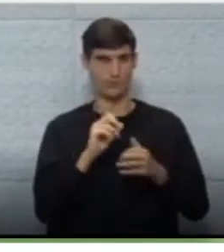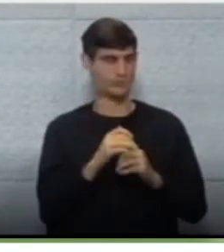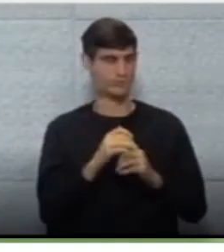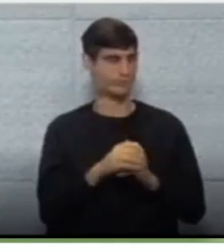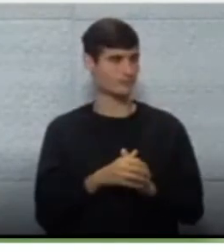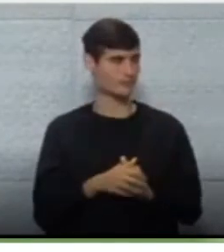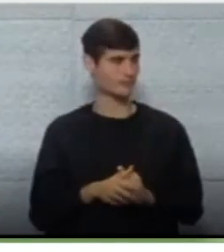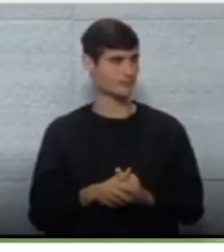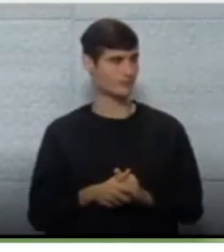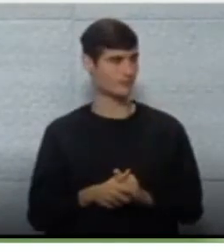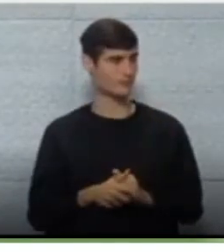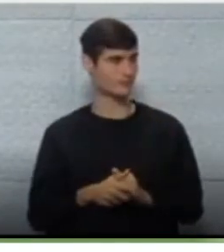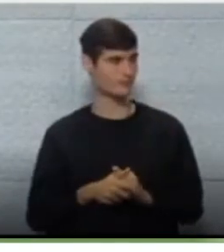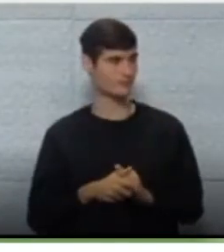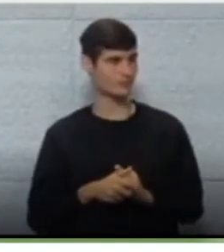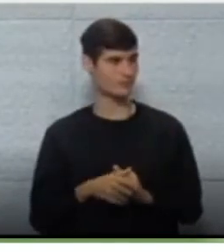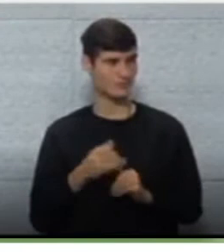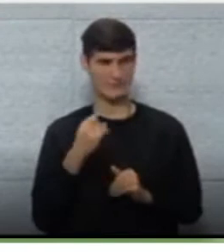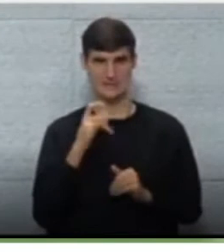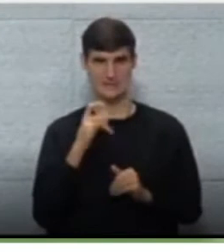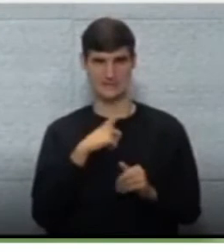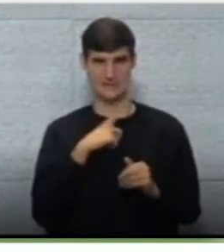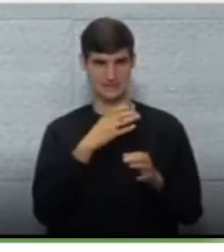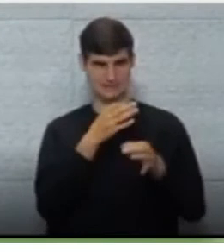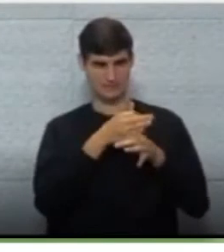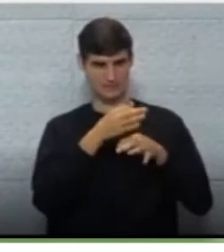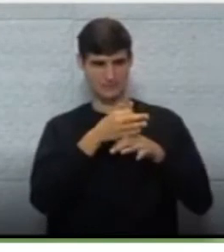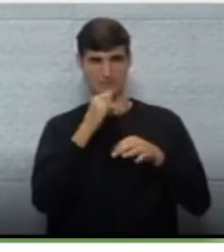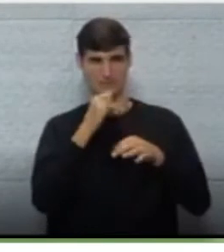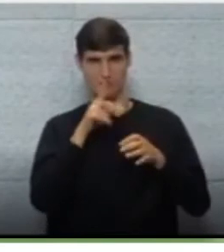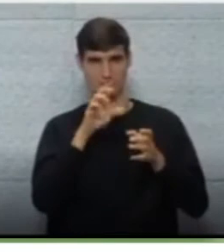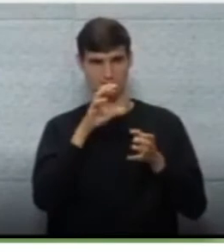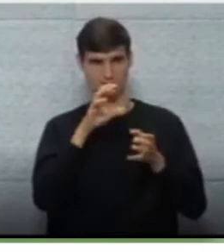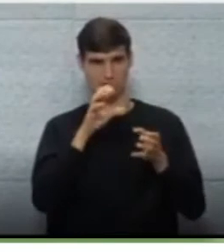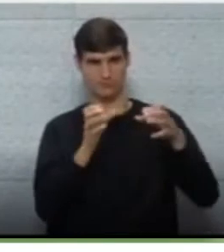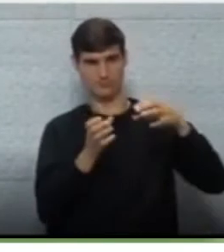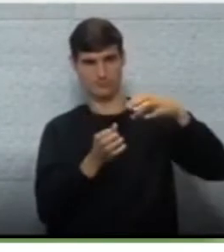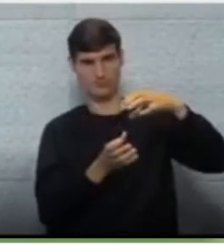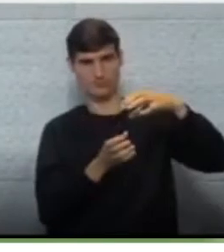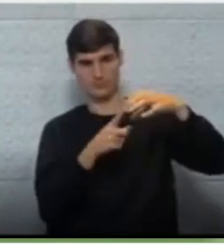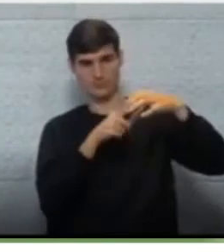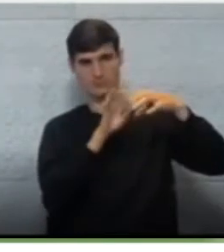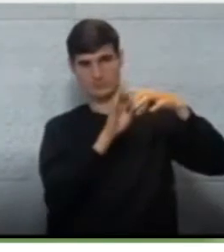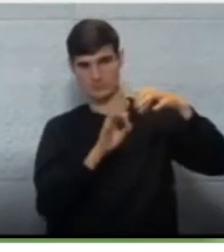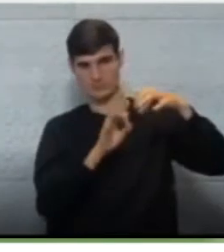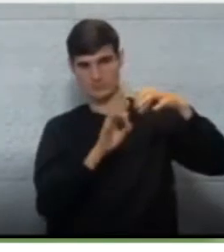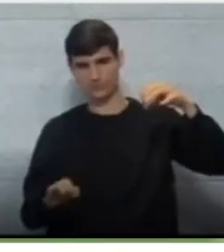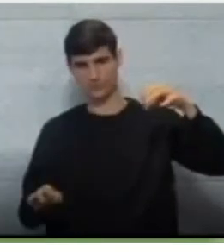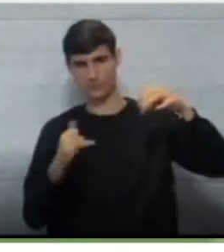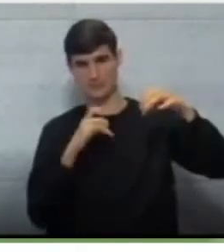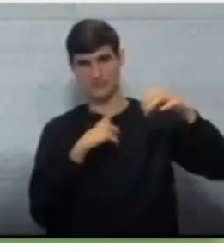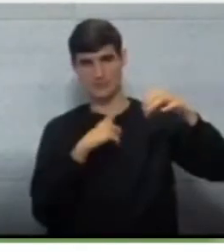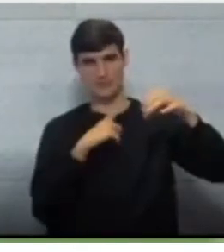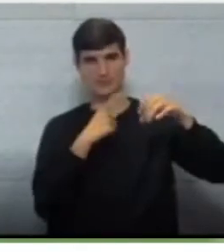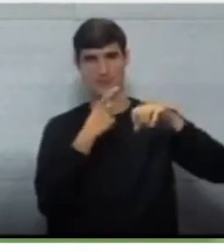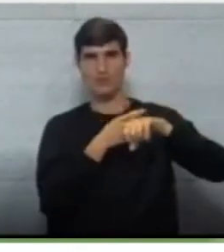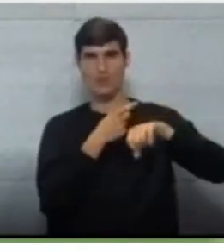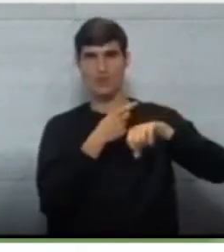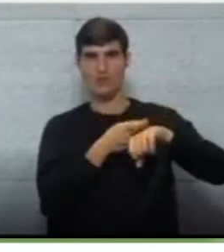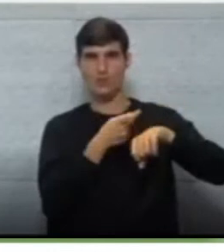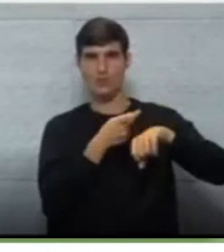Esse soro, se ele não estiver coagulado, na hora que você verte o tubo, ele vai escorrer. Se o soro estiver